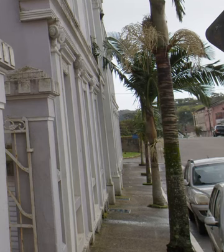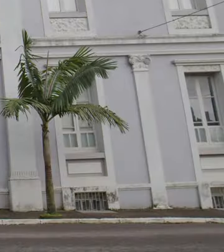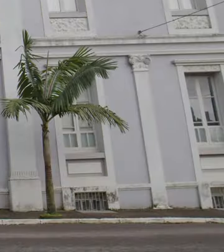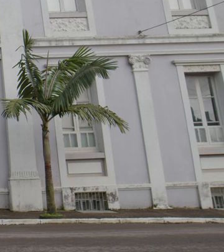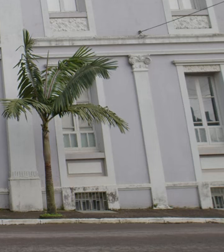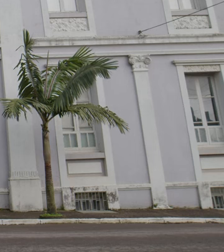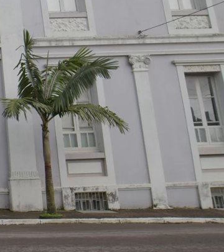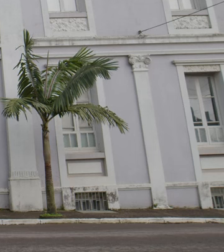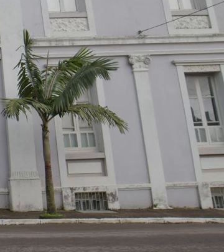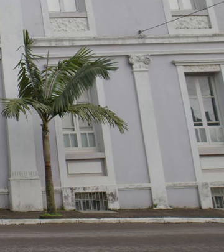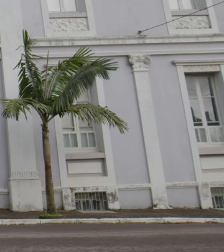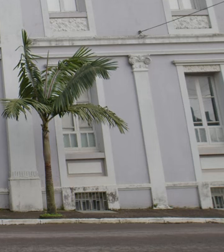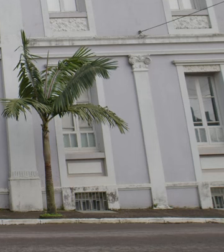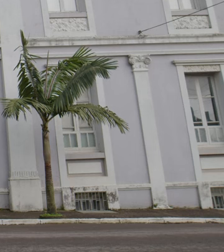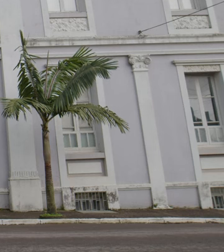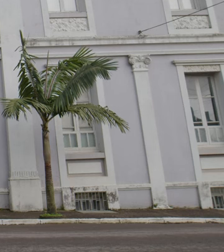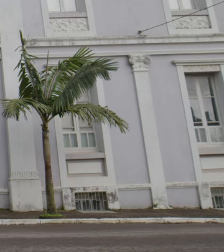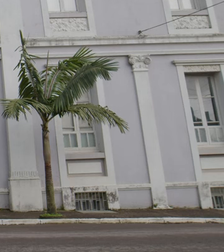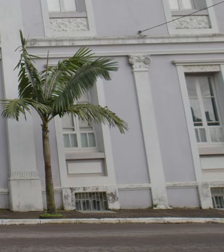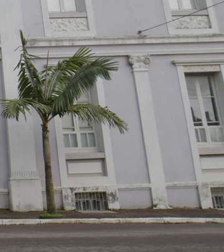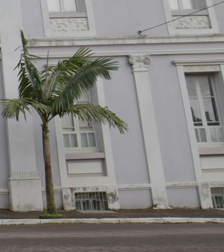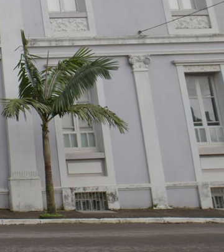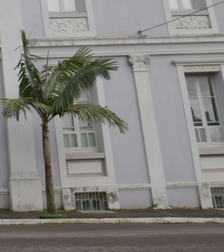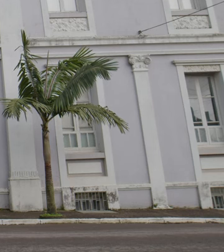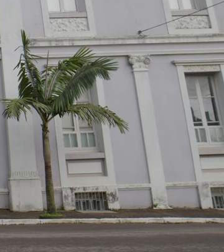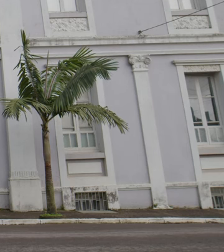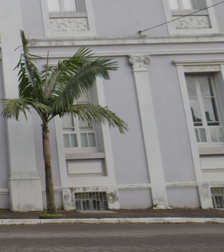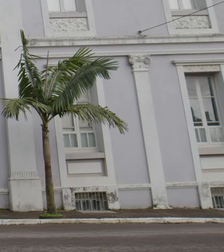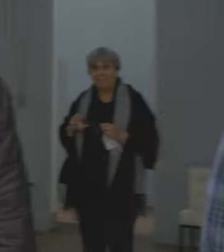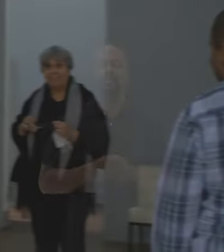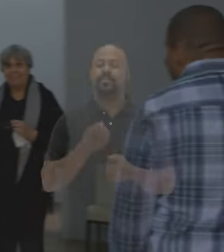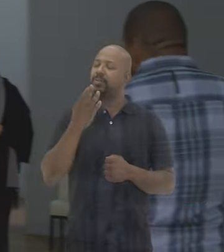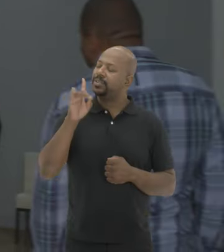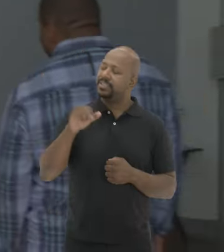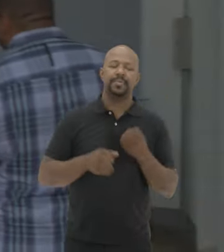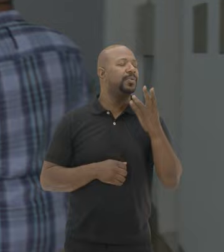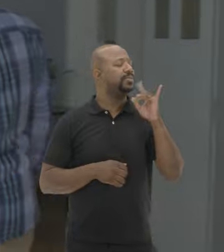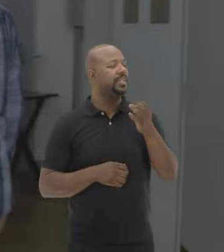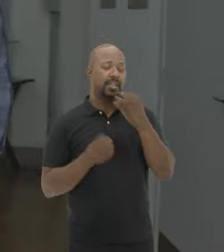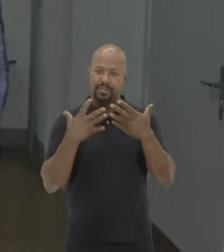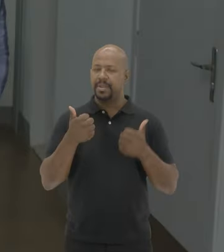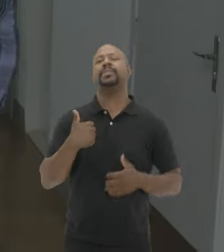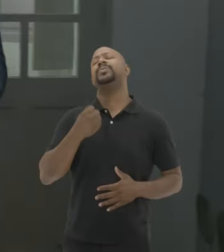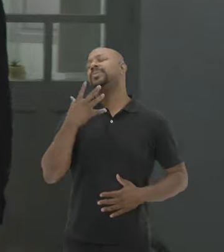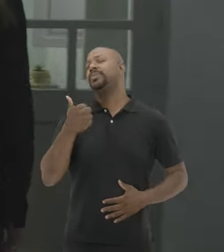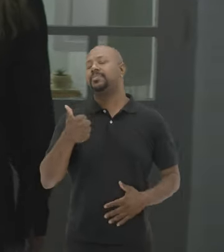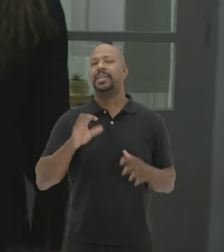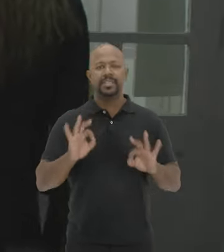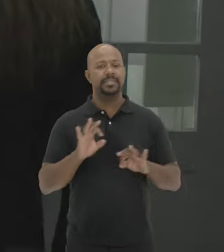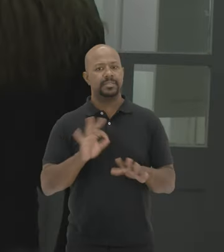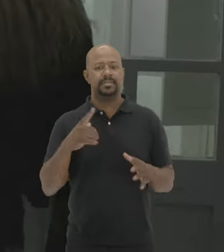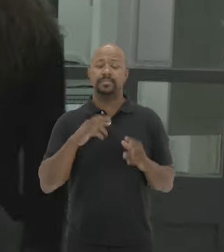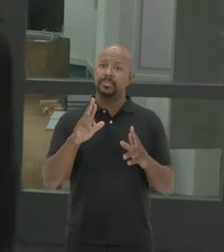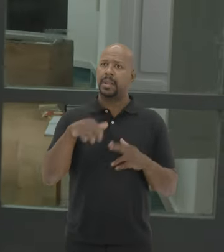escrito Colégio Bom Conselho. São recebidos por uma senhora. Bom dia. Tudo bem? Tudo! Esse